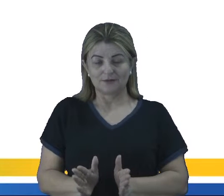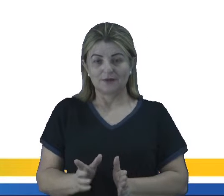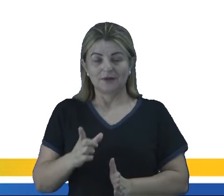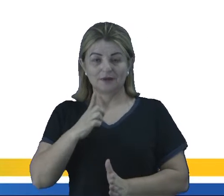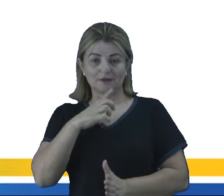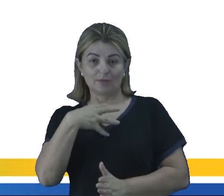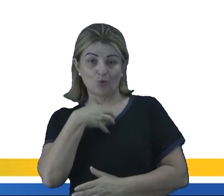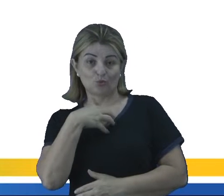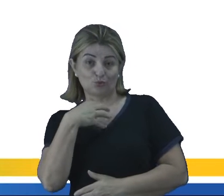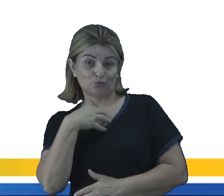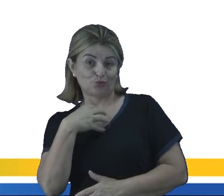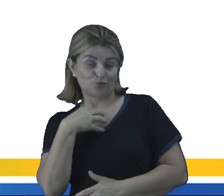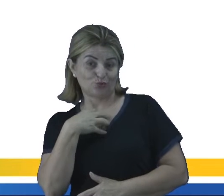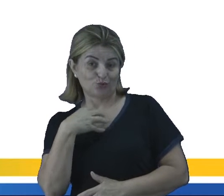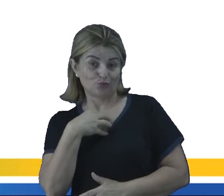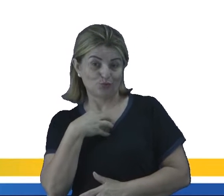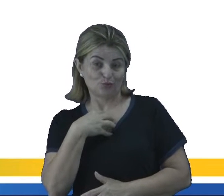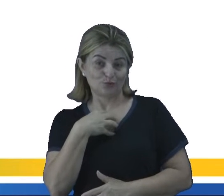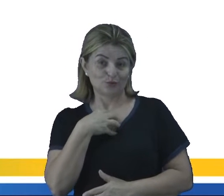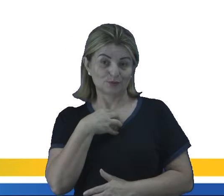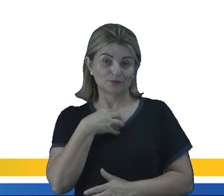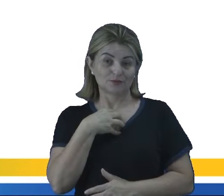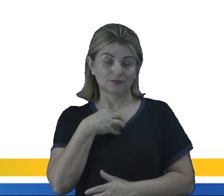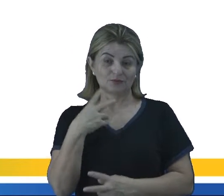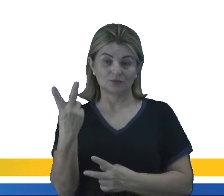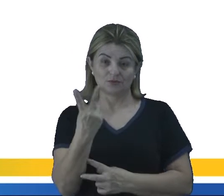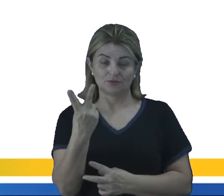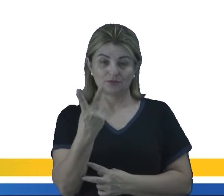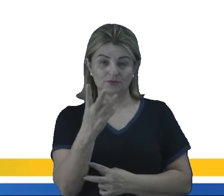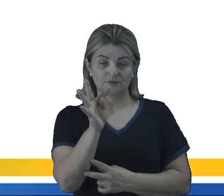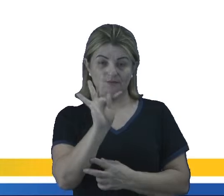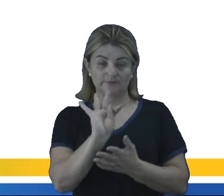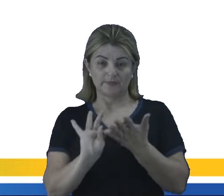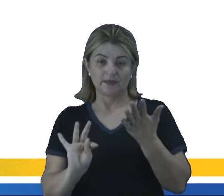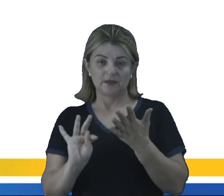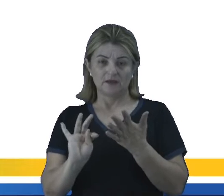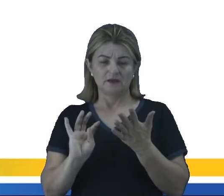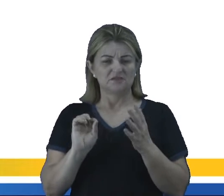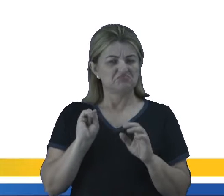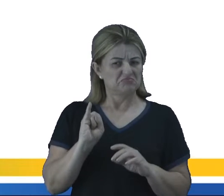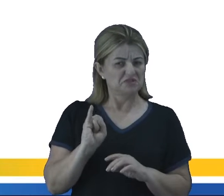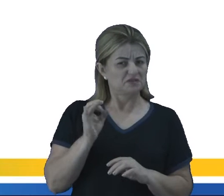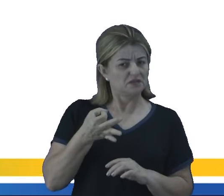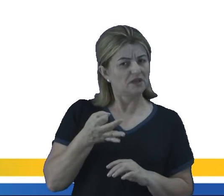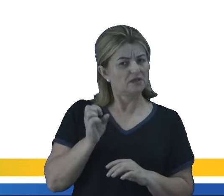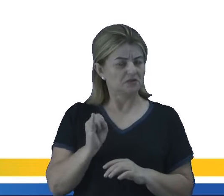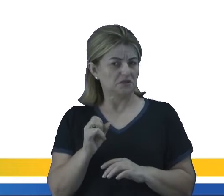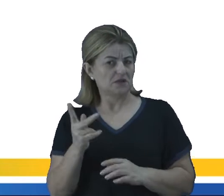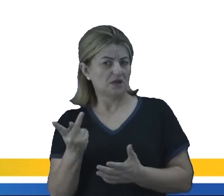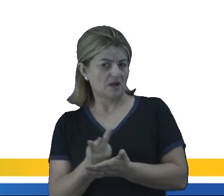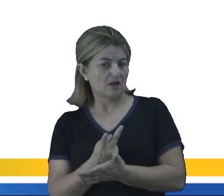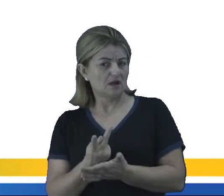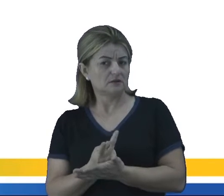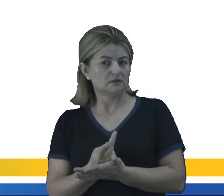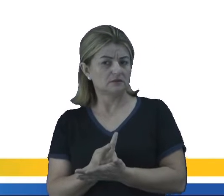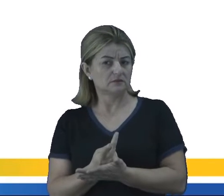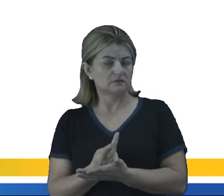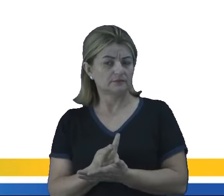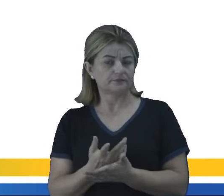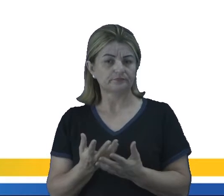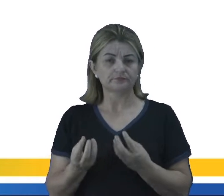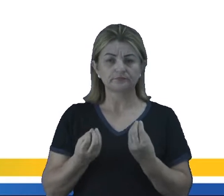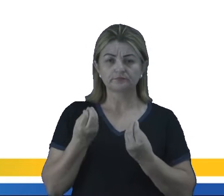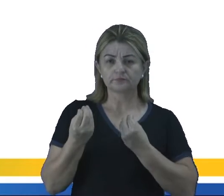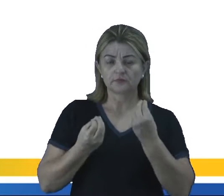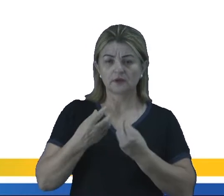Sabe por quê? Ele não trabalhou aqui com opções erradas. Todas as opções são reais.